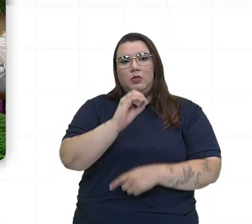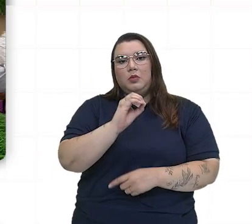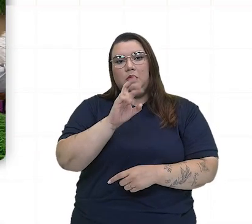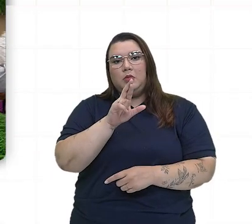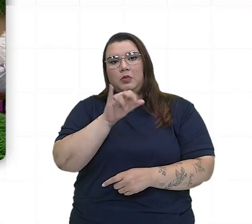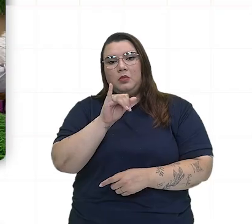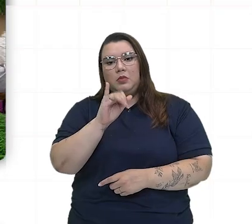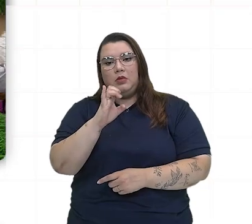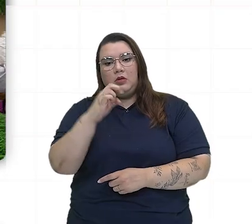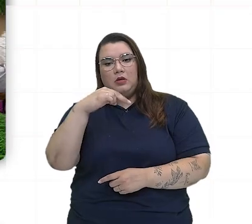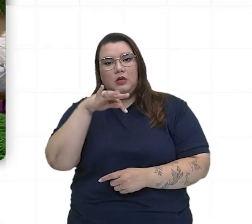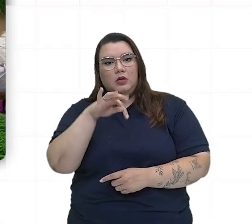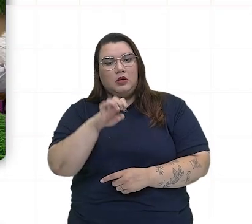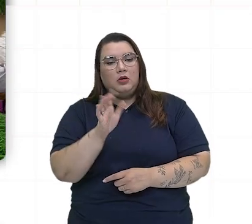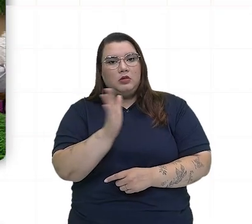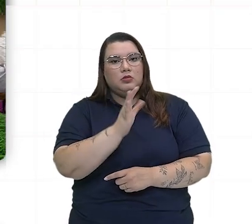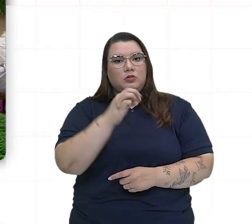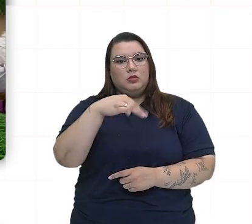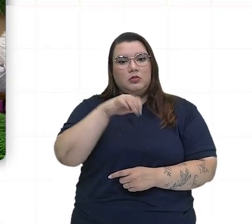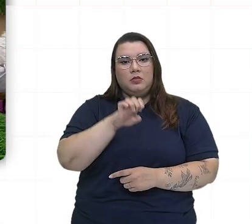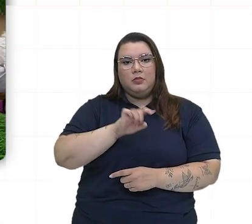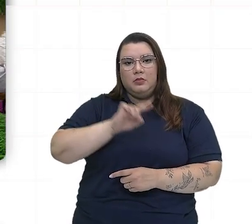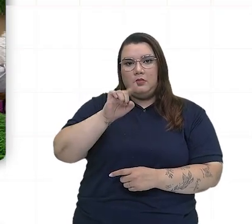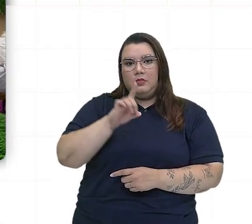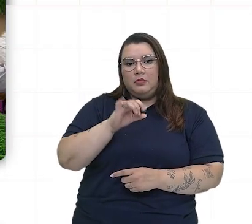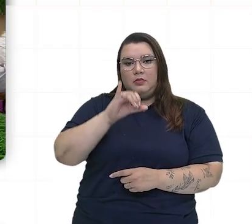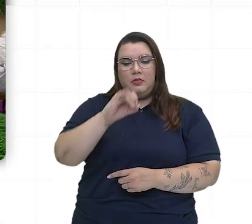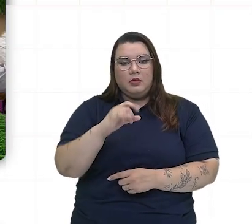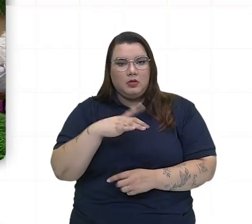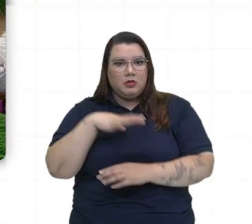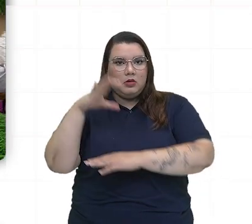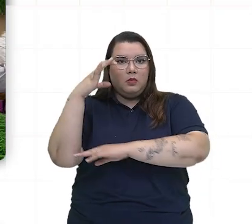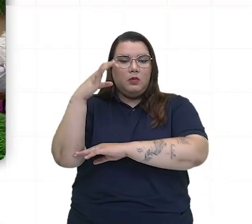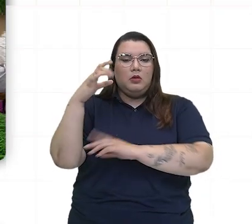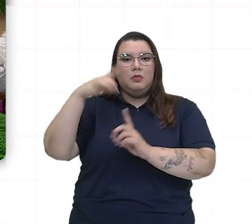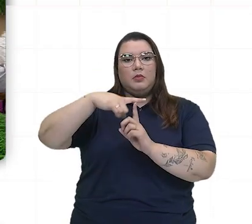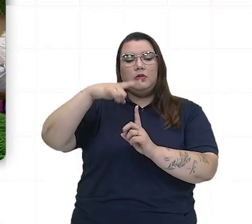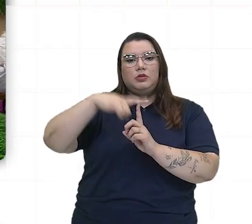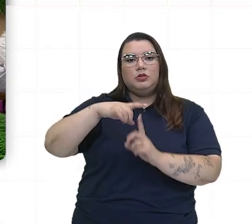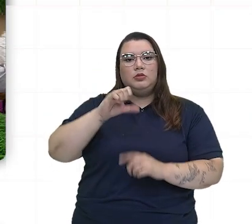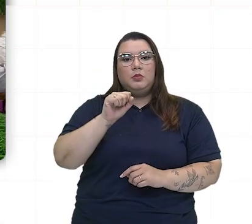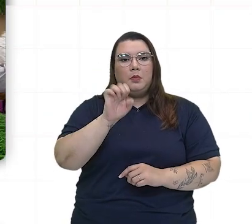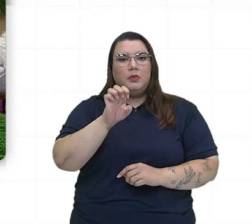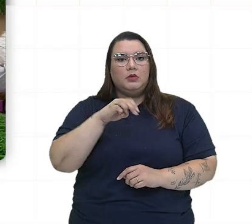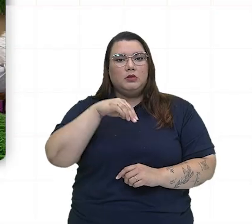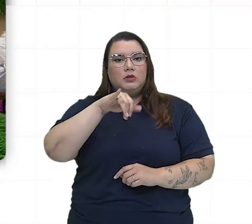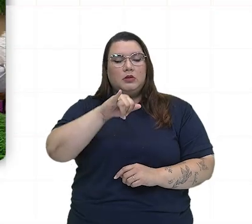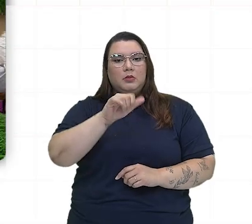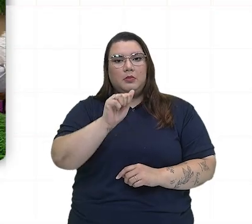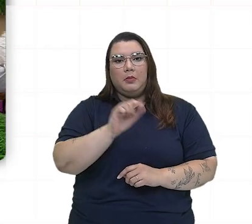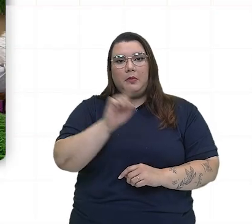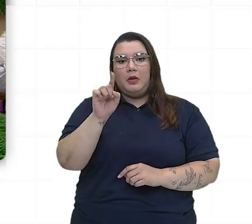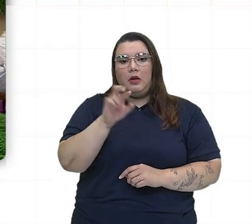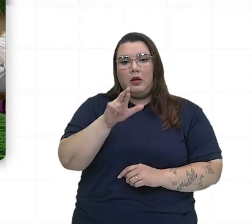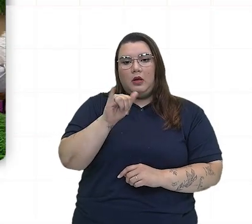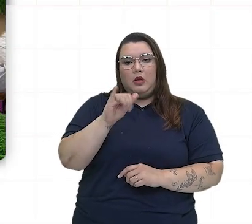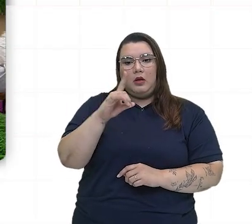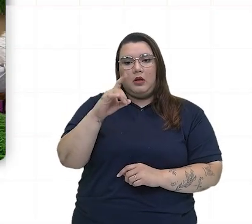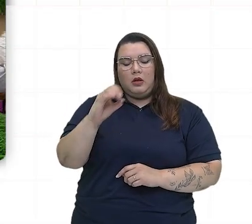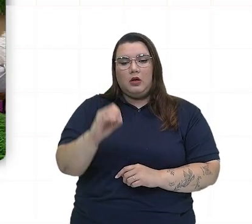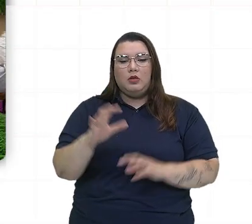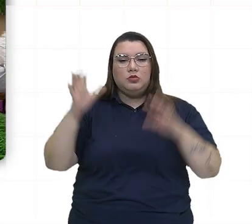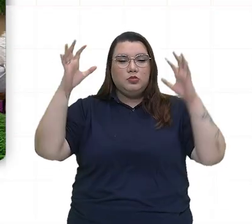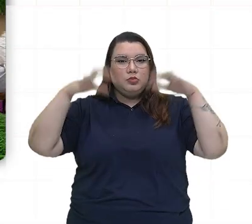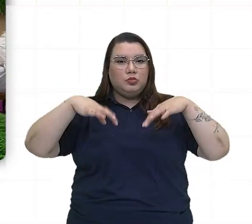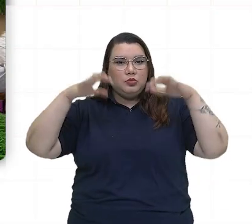Oriente Médio, onde nós temos ali clima semiárido nessas regiões, onde a escassez